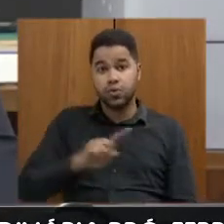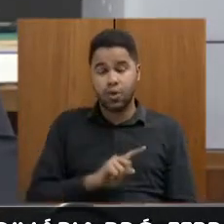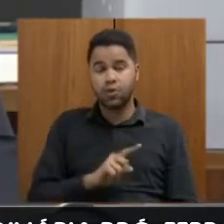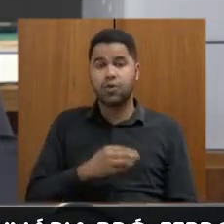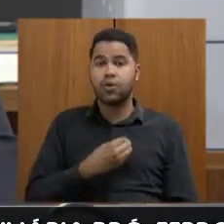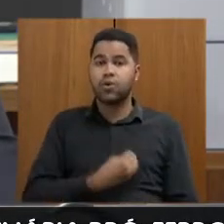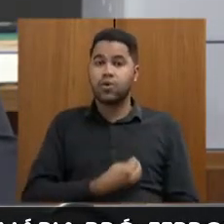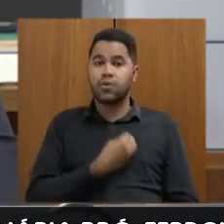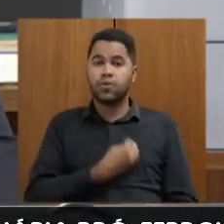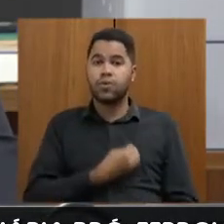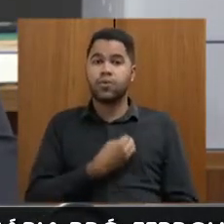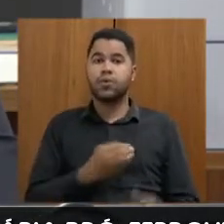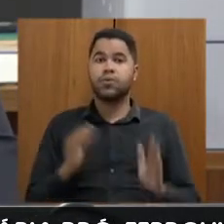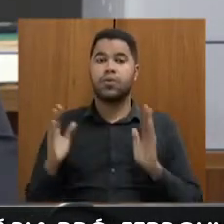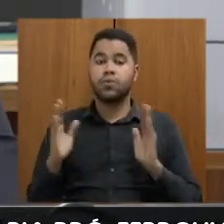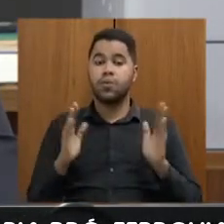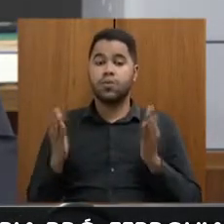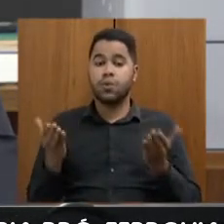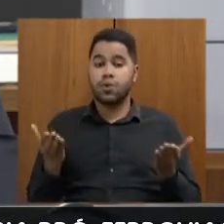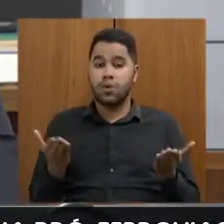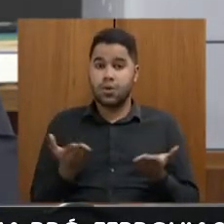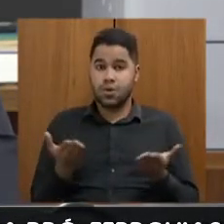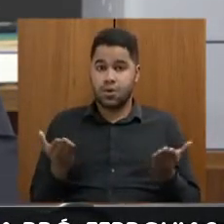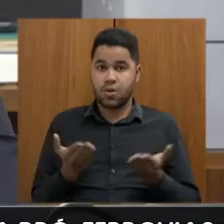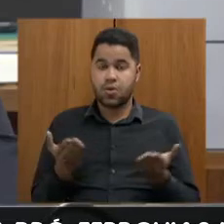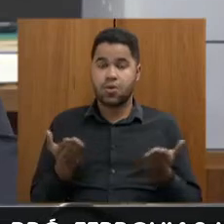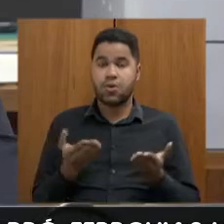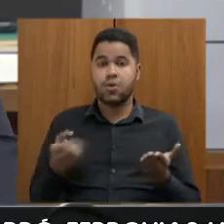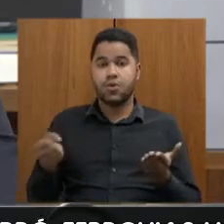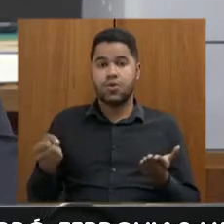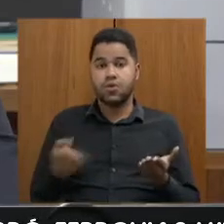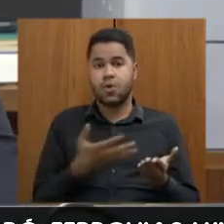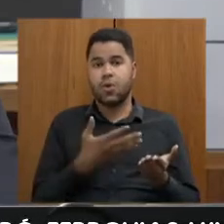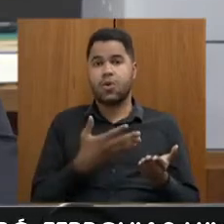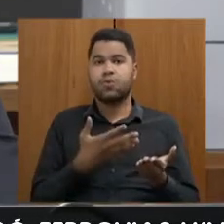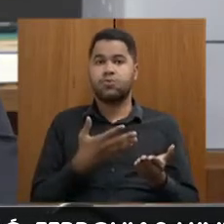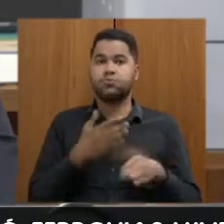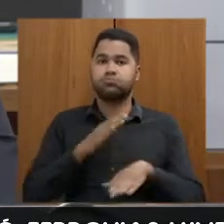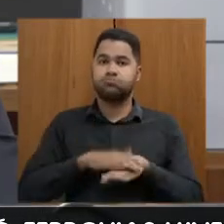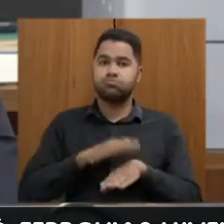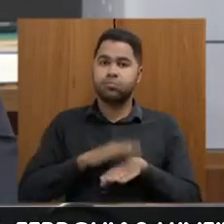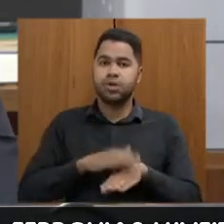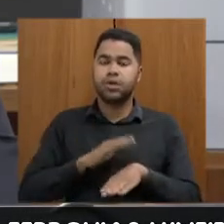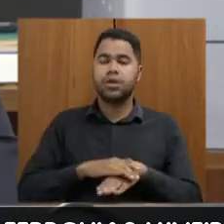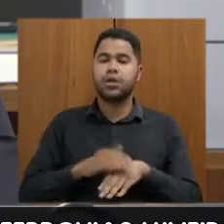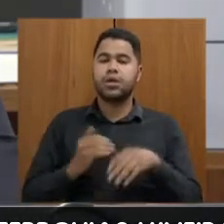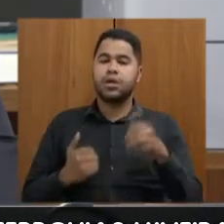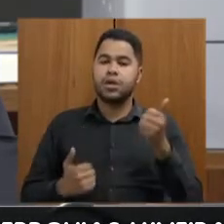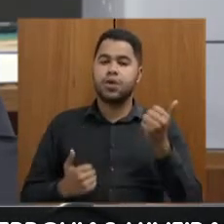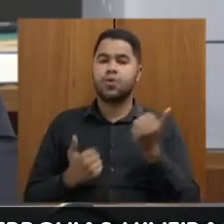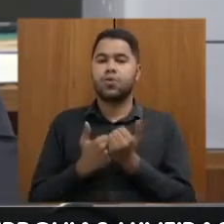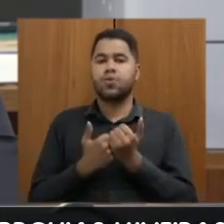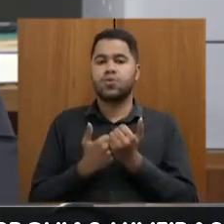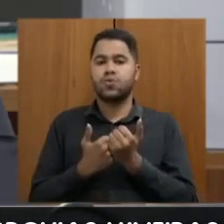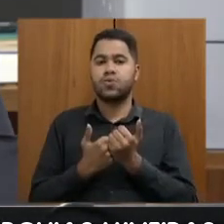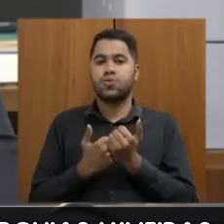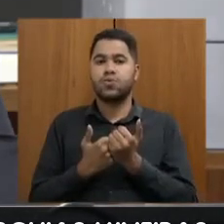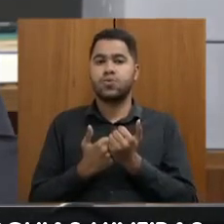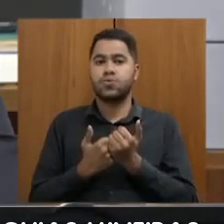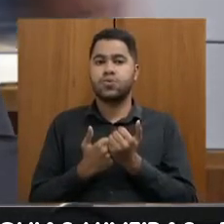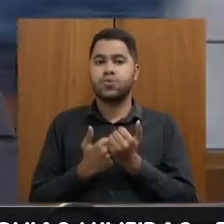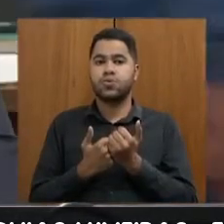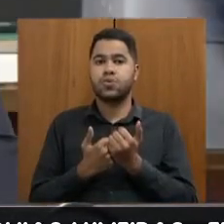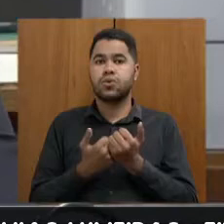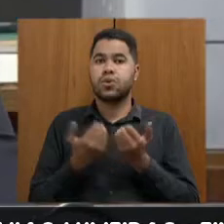viveremos momentos agora de novos investimentos de novos recursos e isso